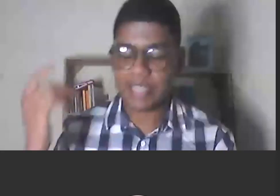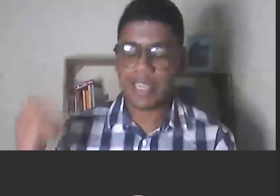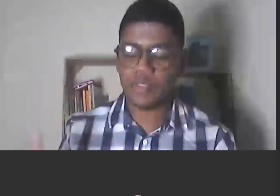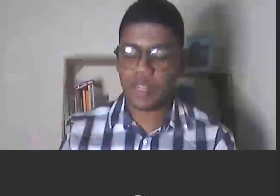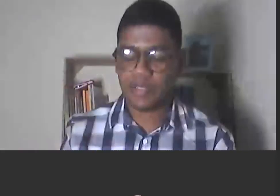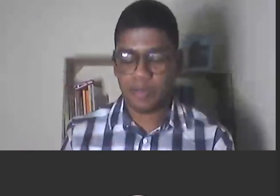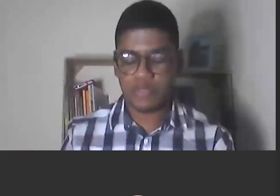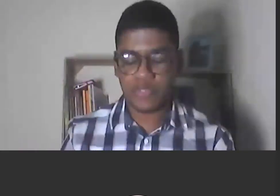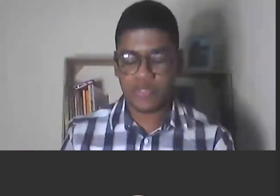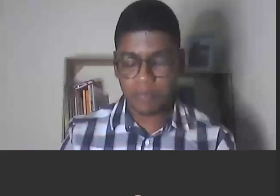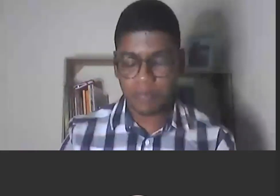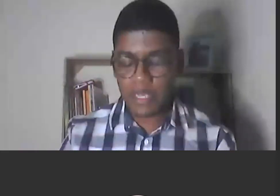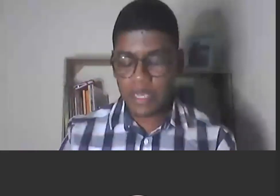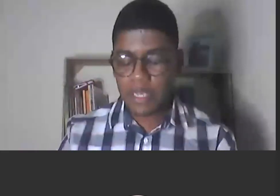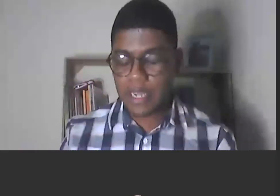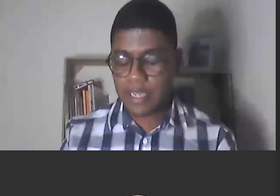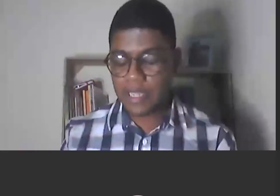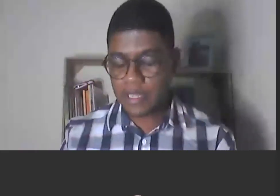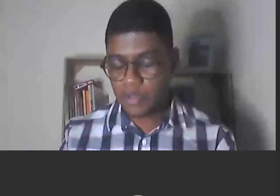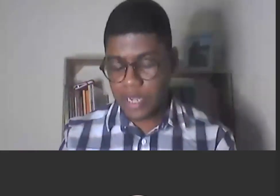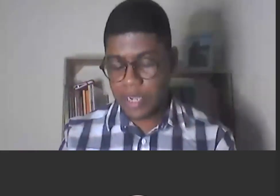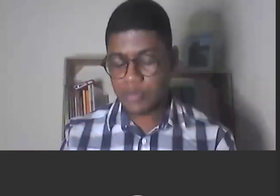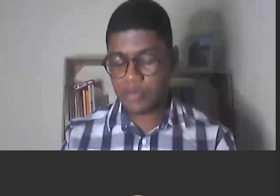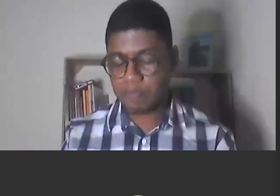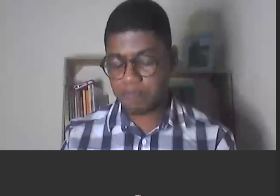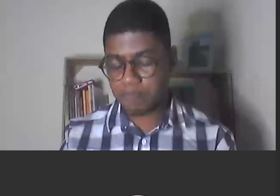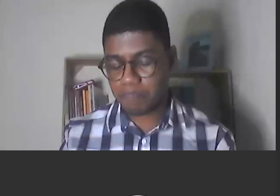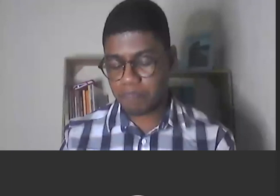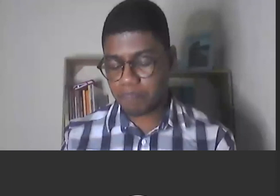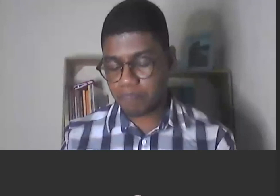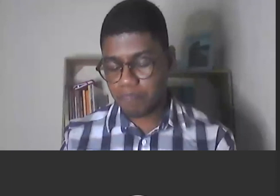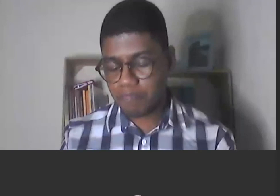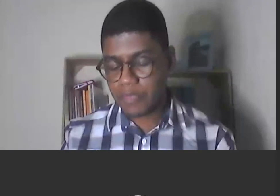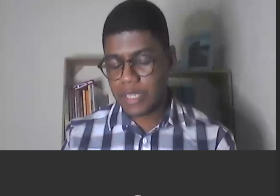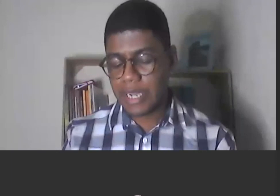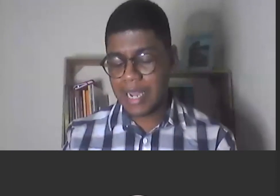profissão, sinais relacionados à profissão, sinais relacionados